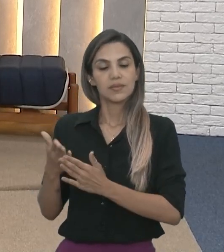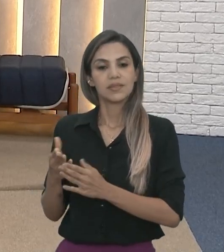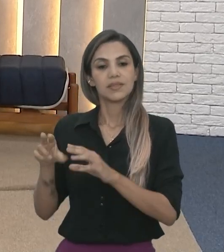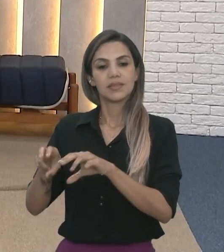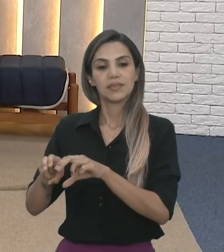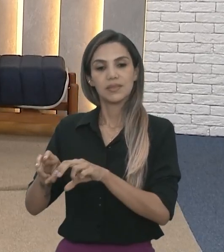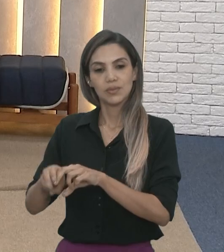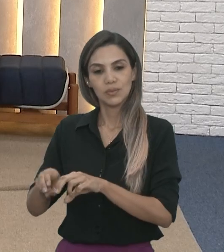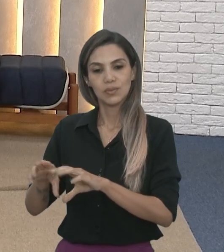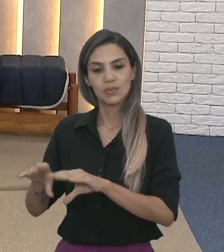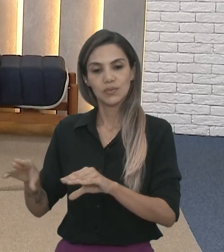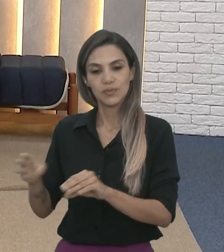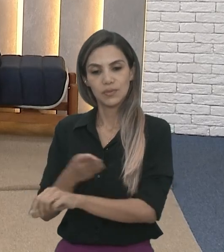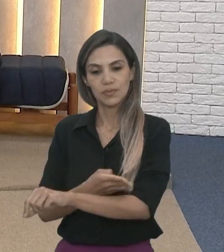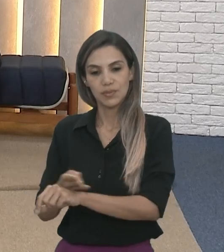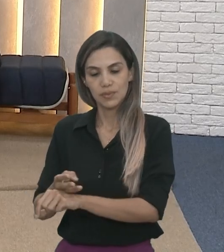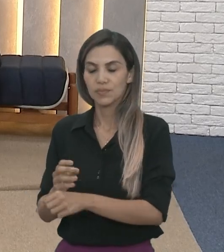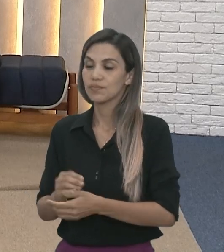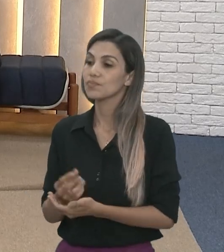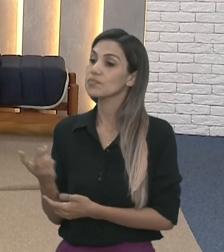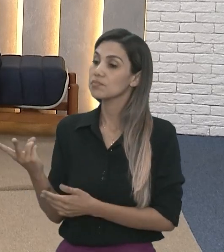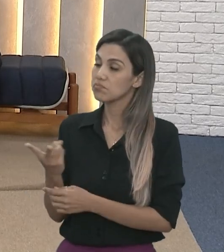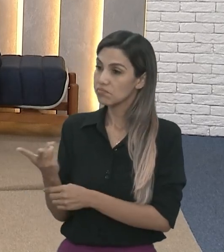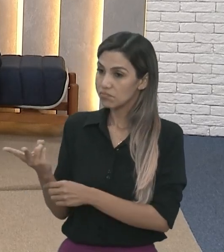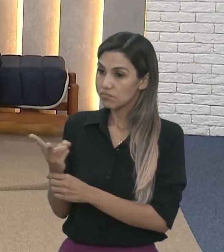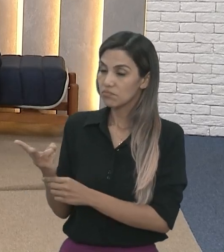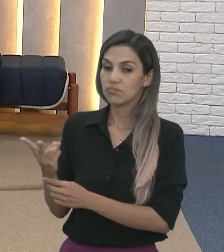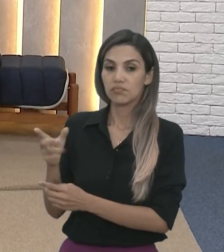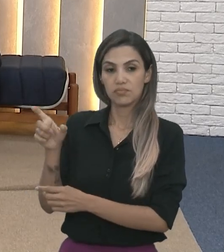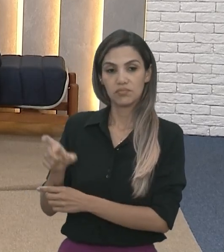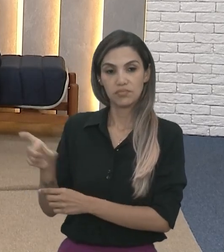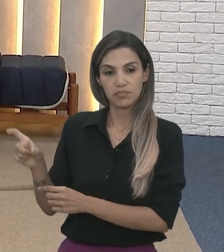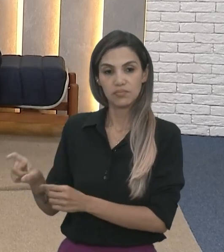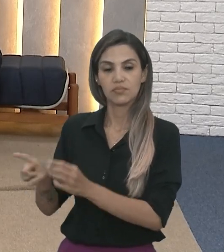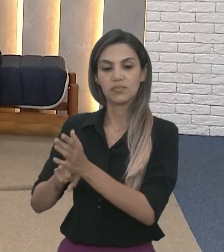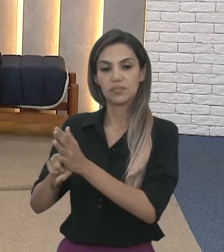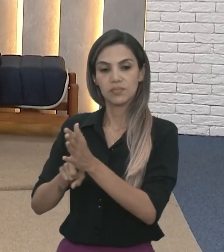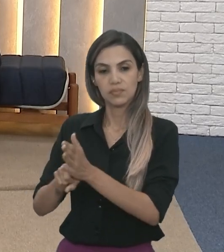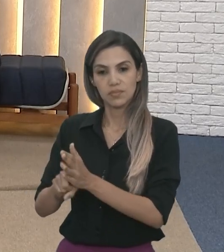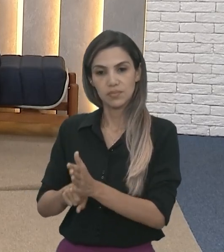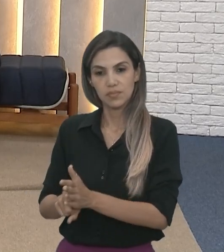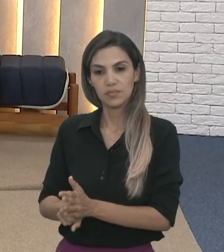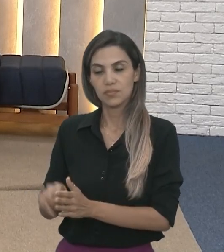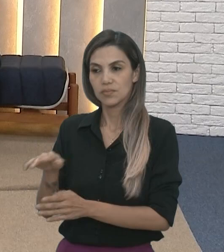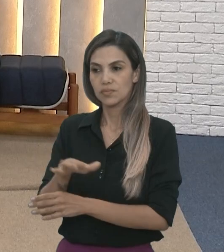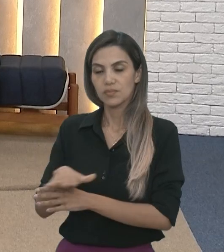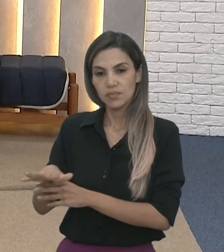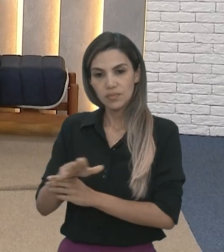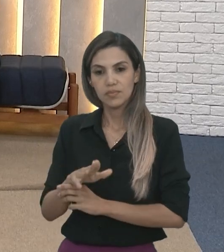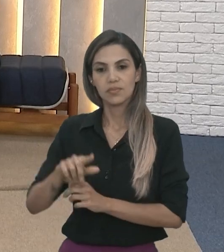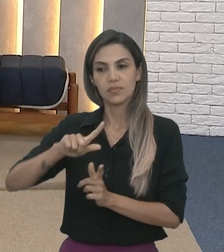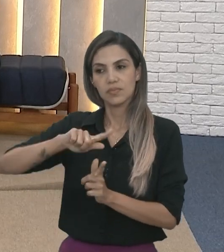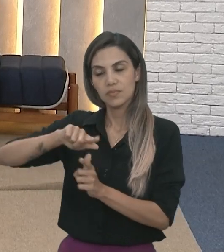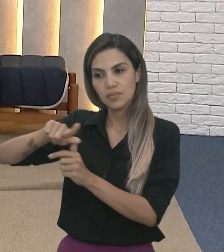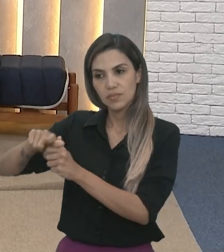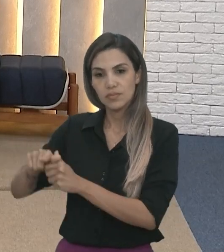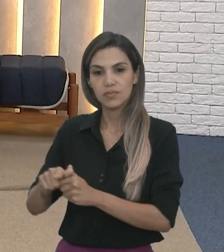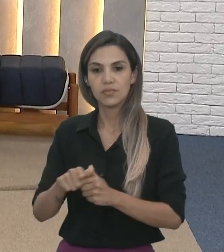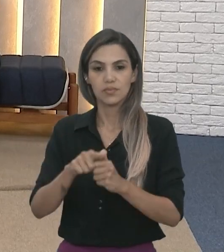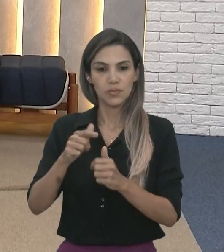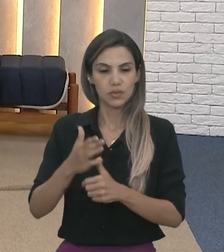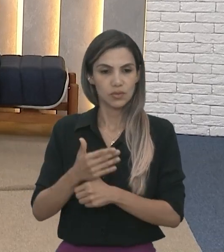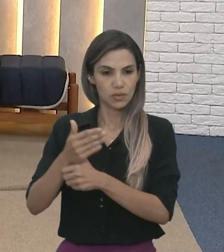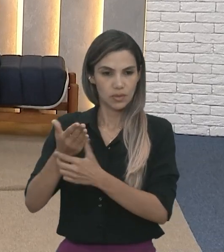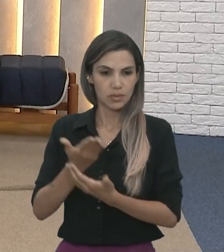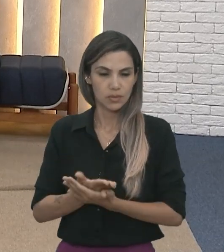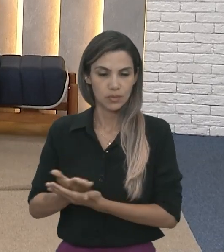maior. As duas são pesquisadoras do programa de pós-graduação em Geotecnia, Estruturas e Construção Civil